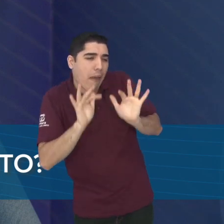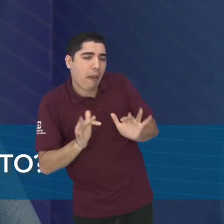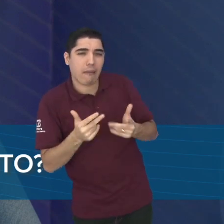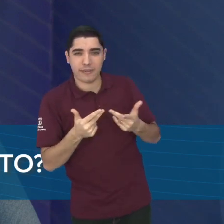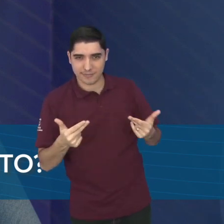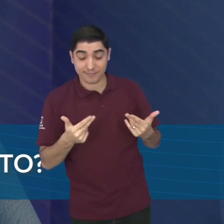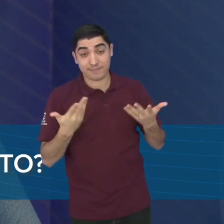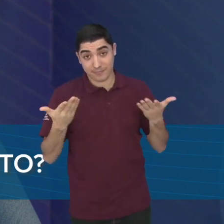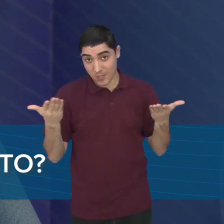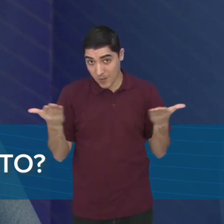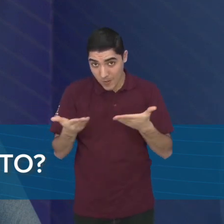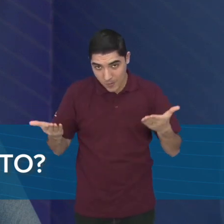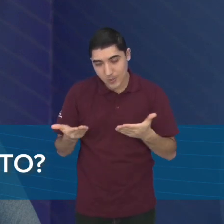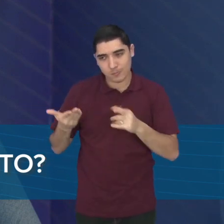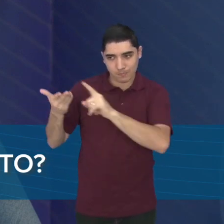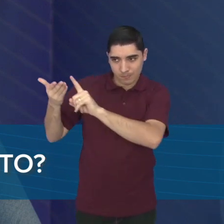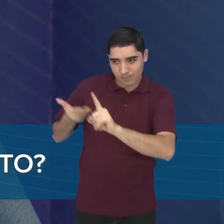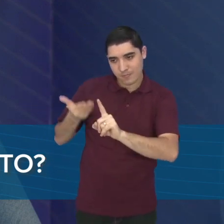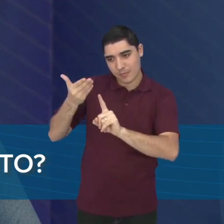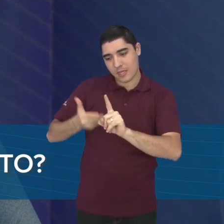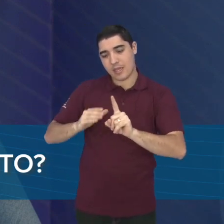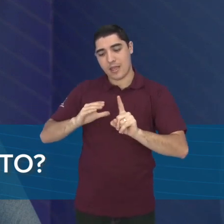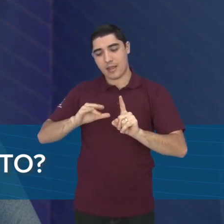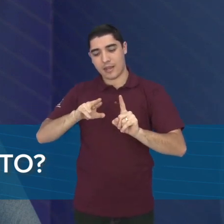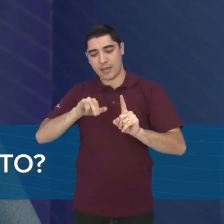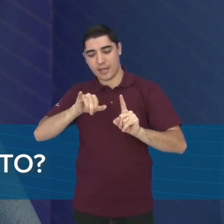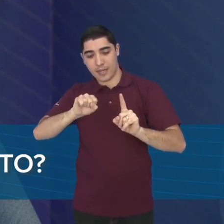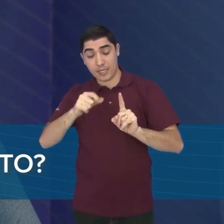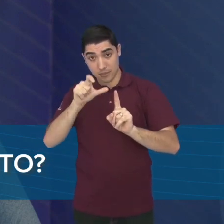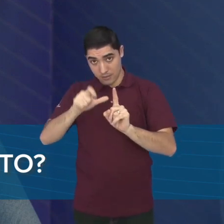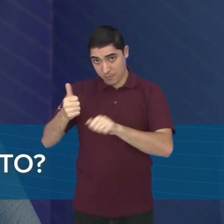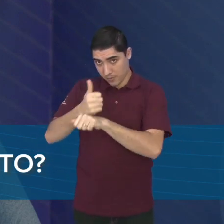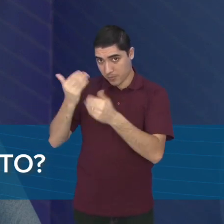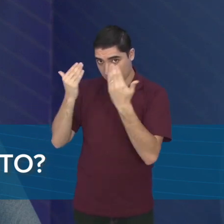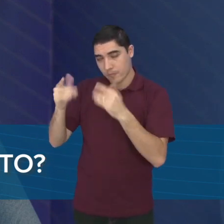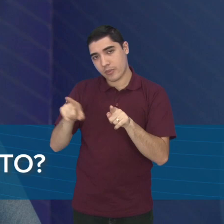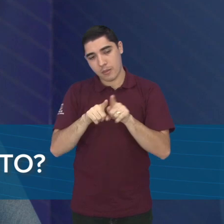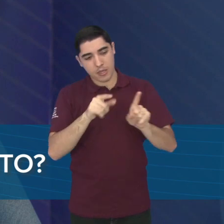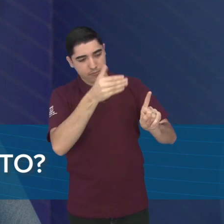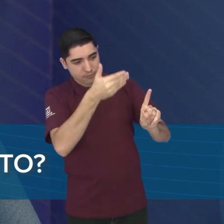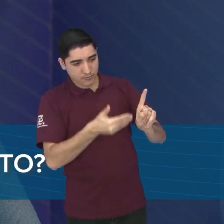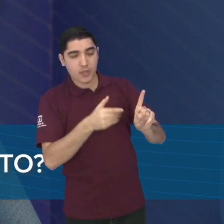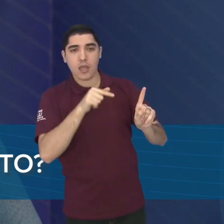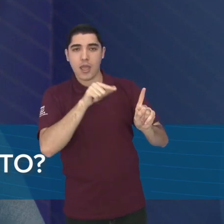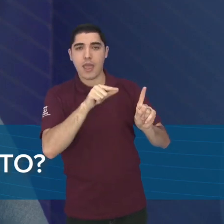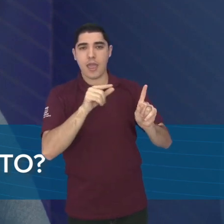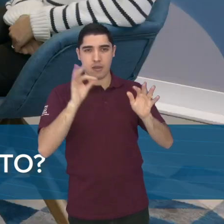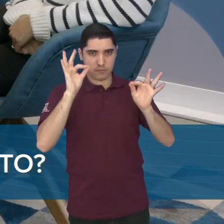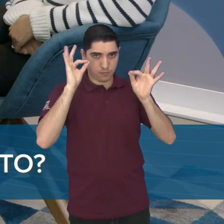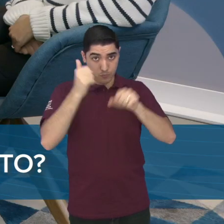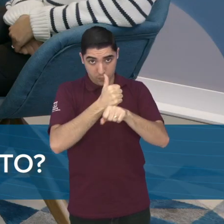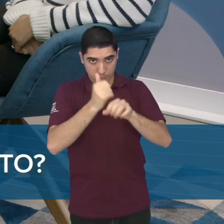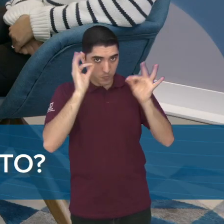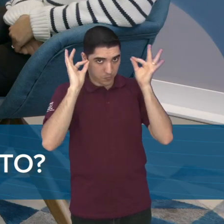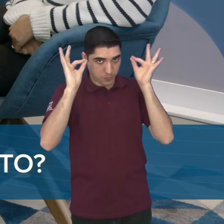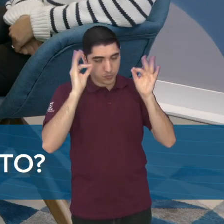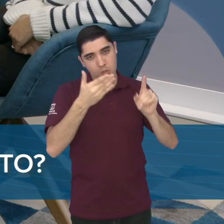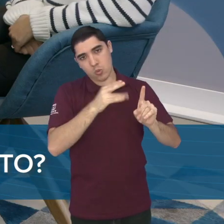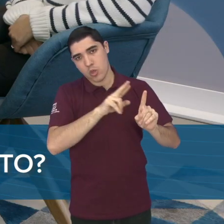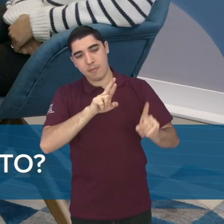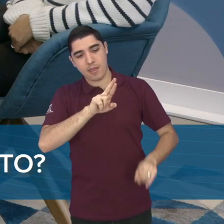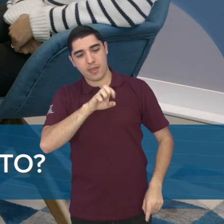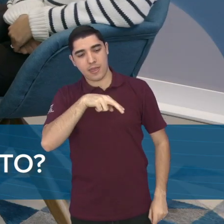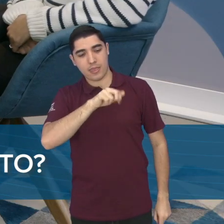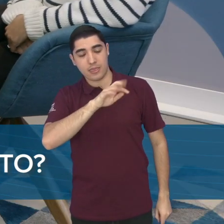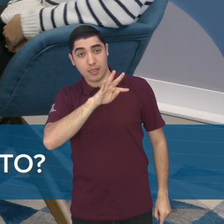desse assunto, eu estou recebendo a psicóloga Cris Sapla e também o psicanalista Renato Petke. Gente,